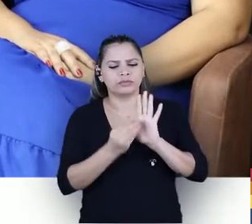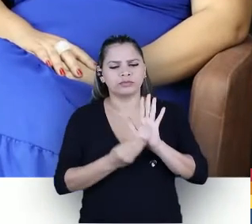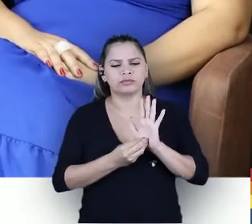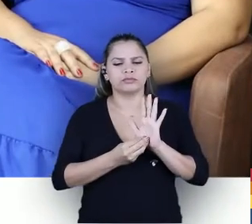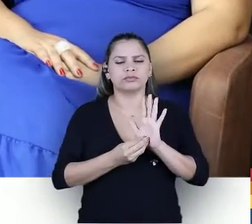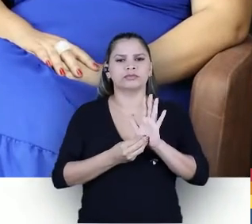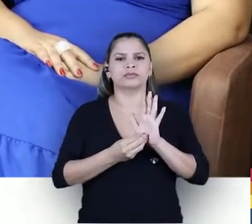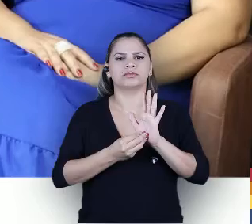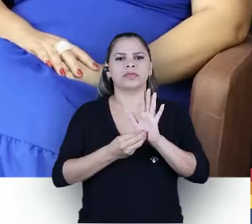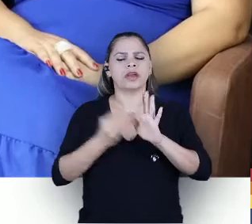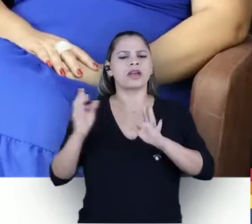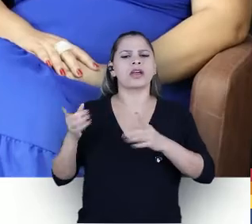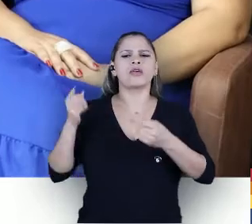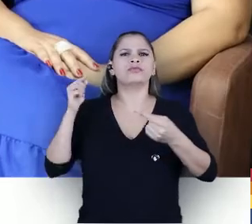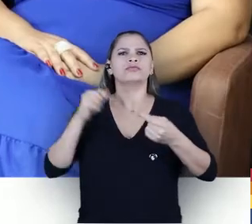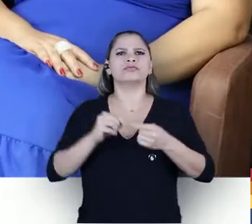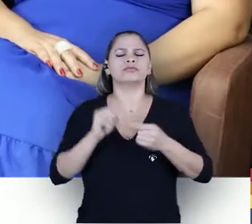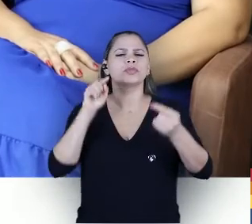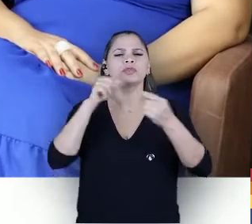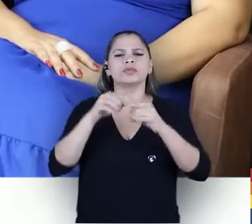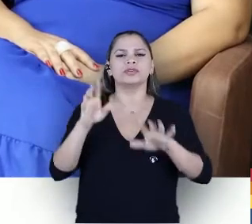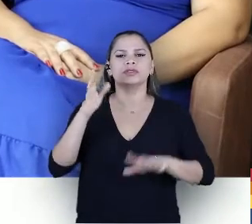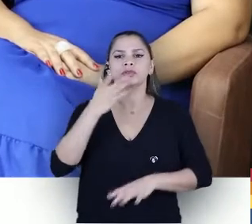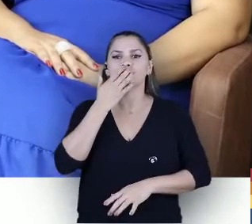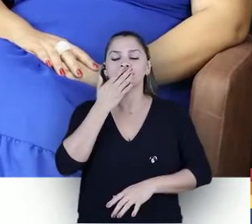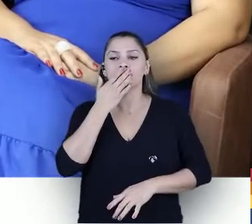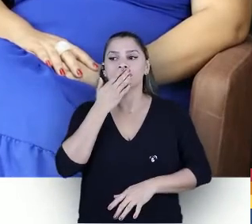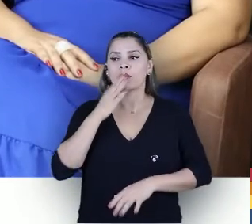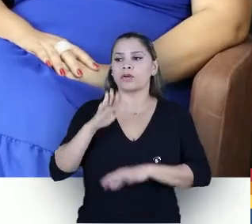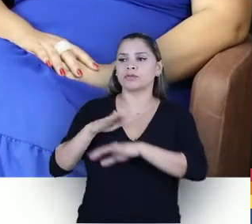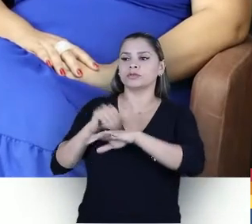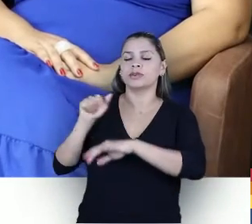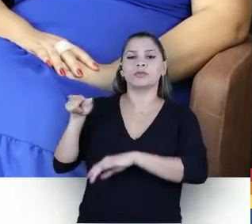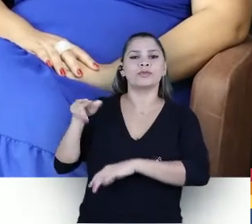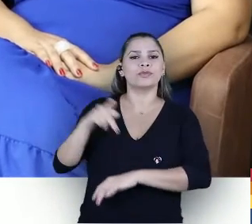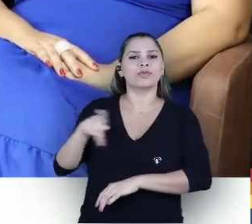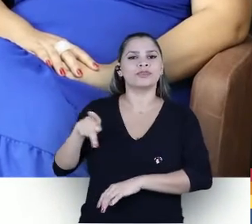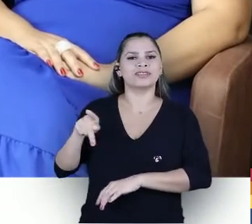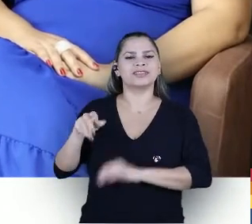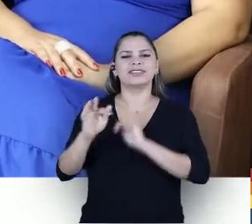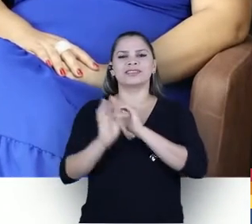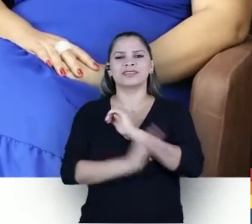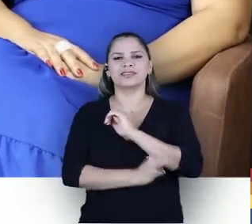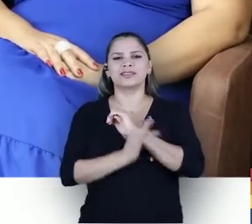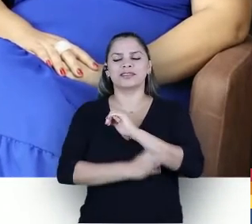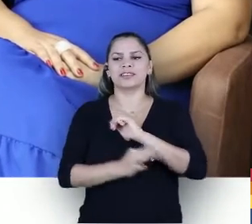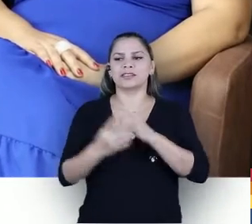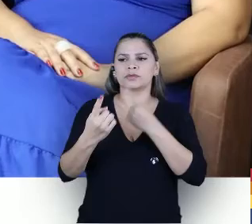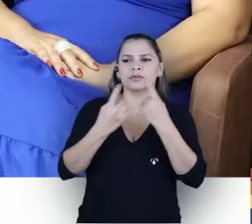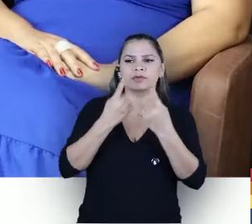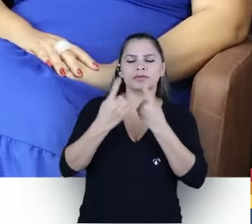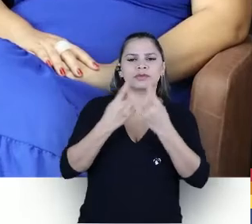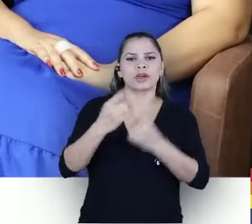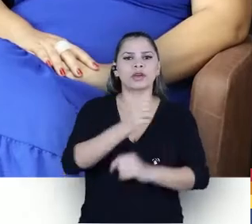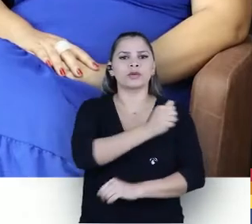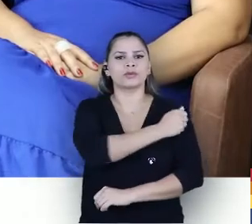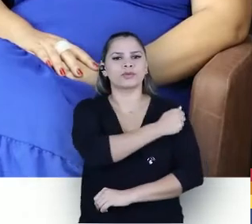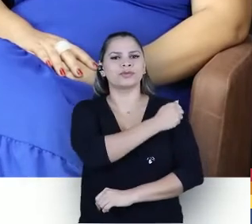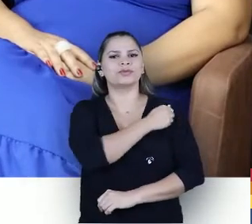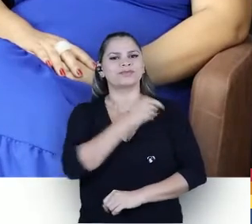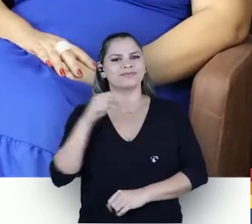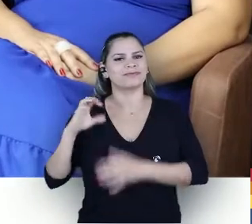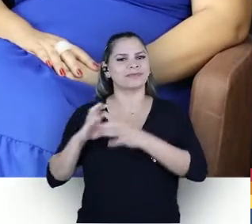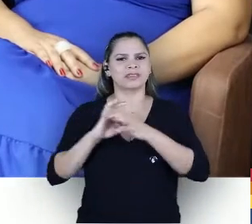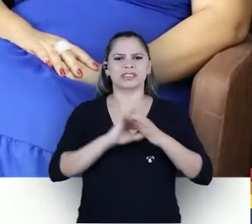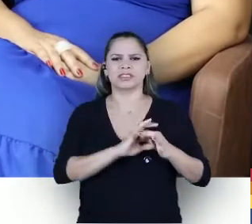áreas também. Eu vou trabalhar cores, né? Eu vou trabalhar as propriedades das cores, o alcance de cada